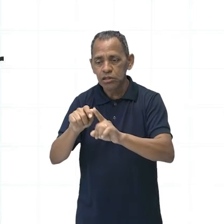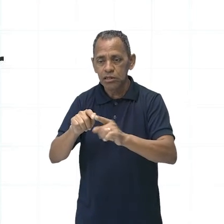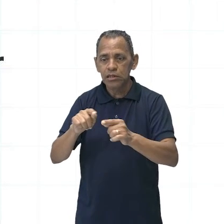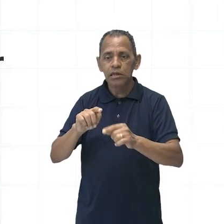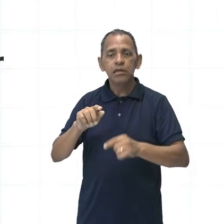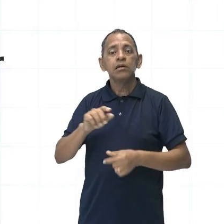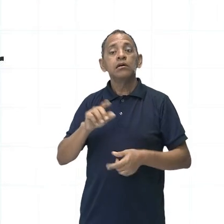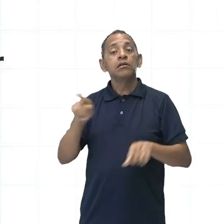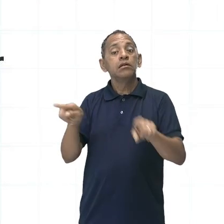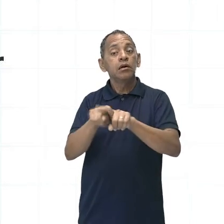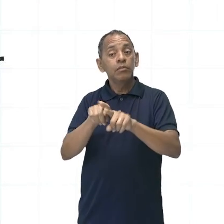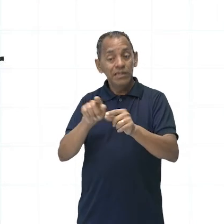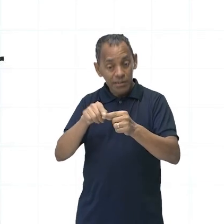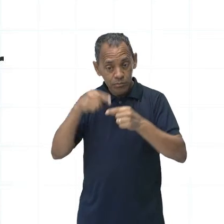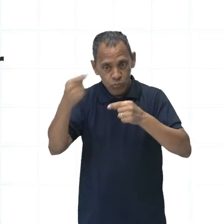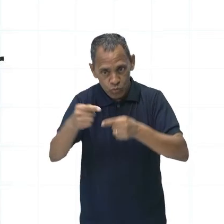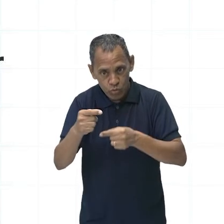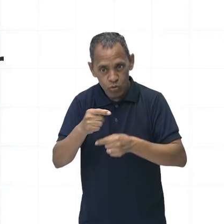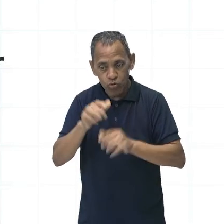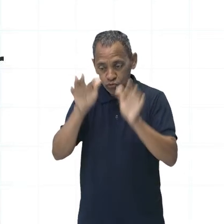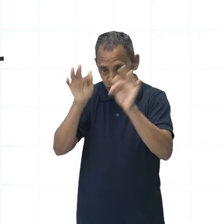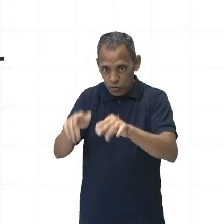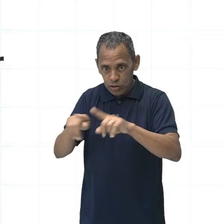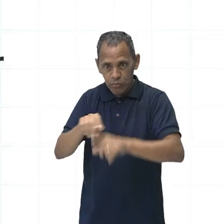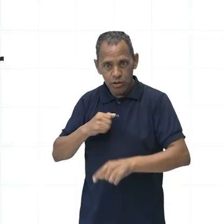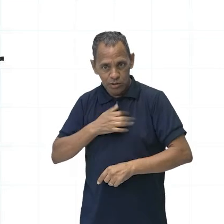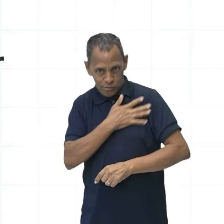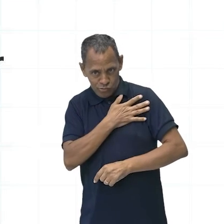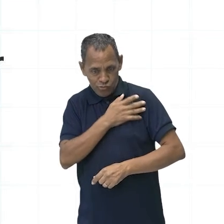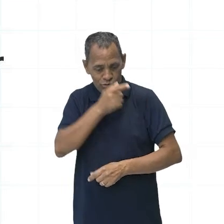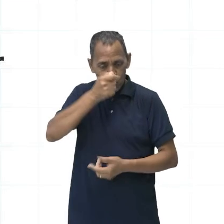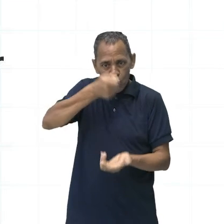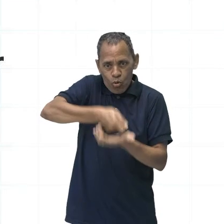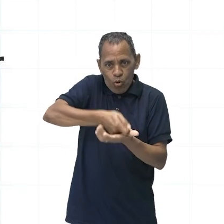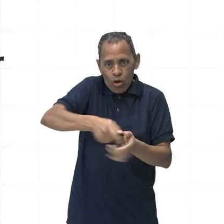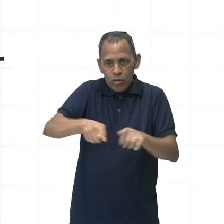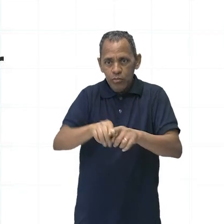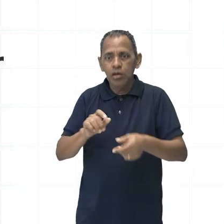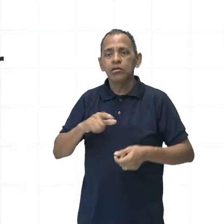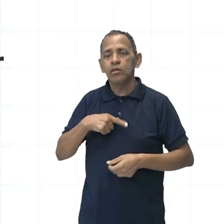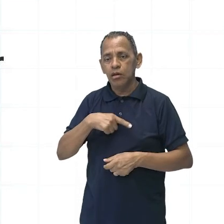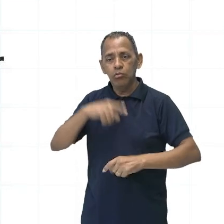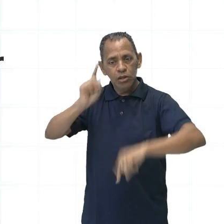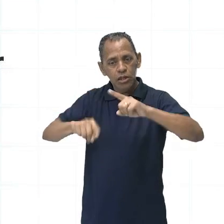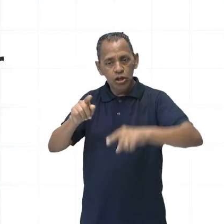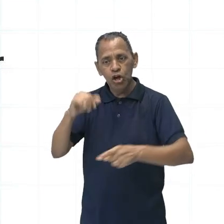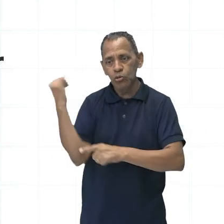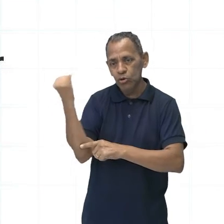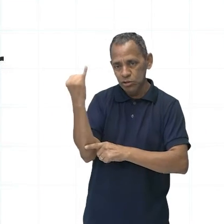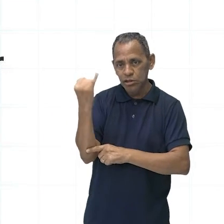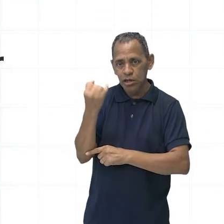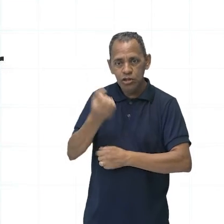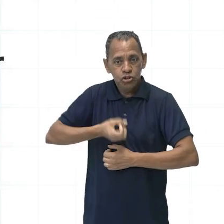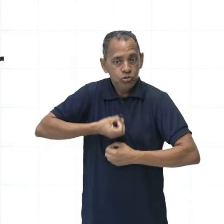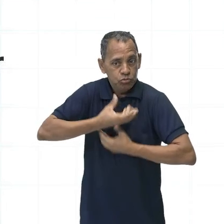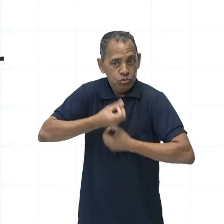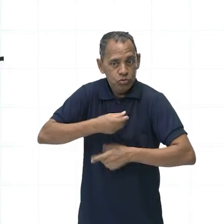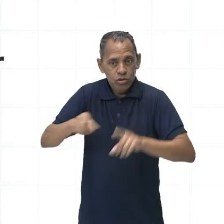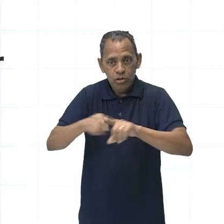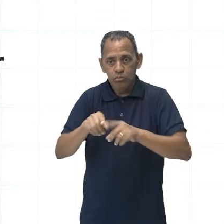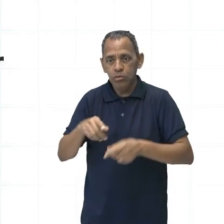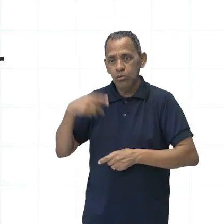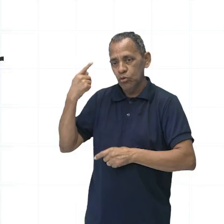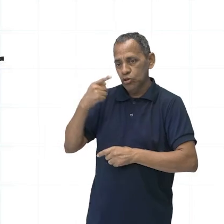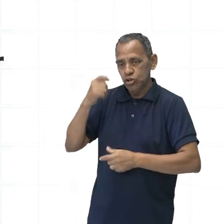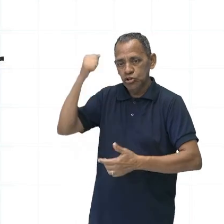da ditadura, esse tipo de música continua sendo uma ferramenta importante da expressão política e